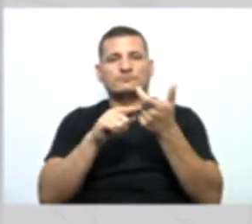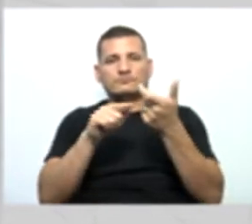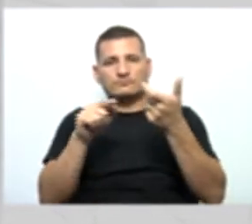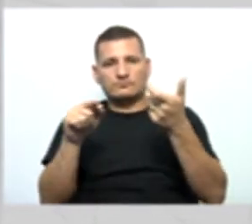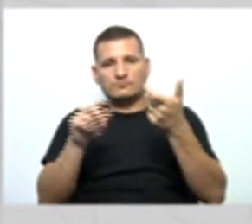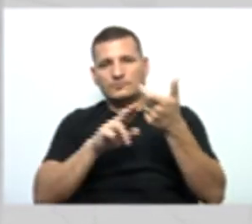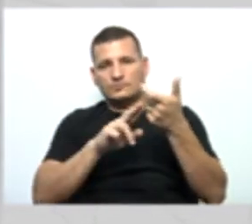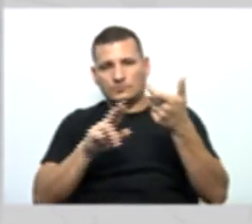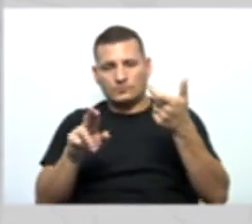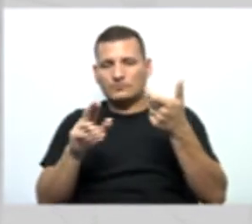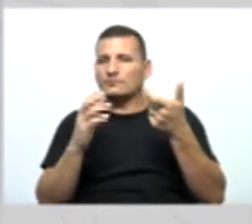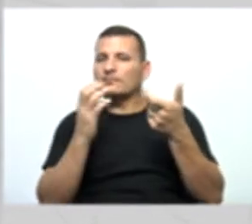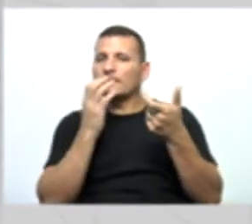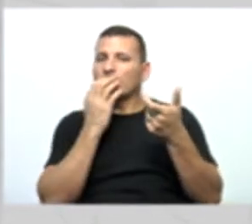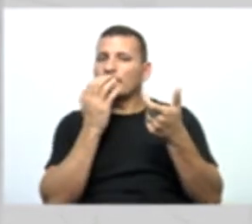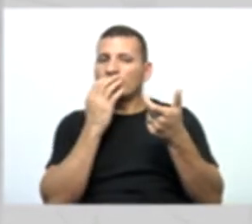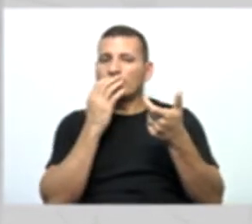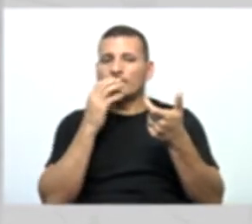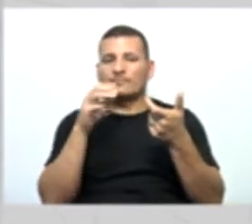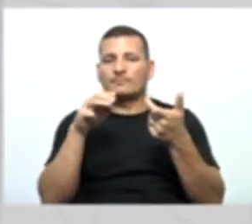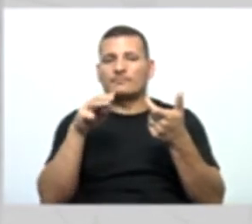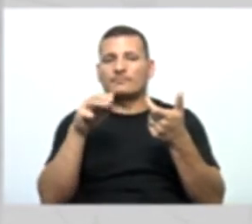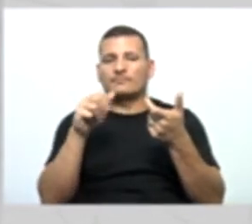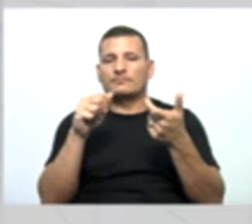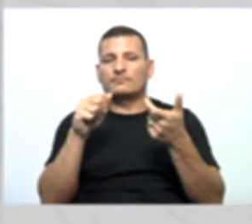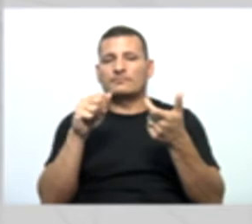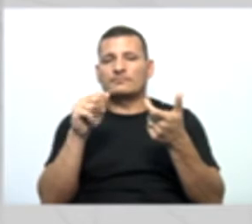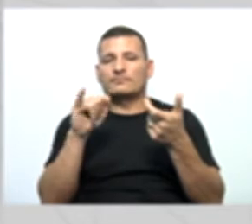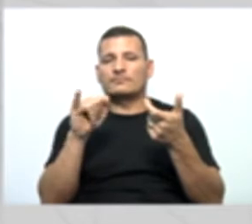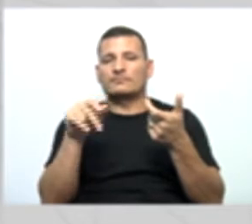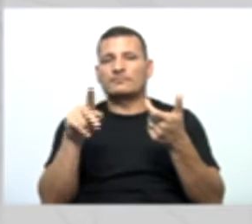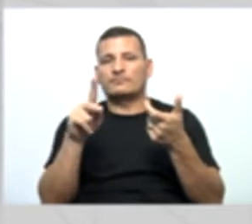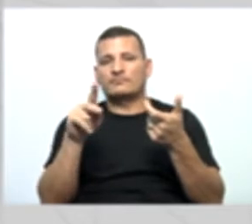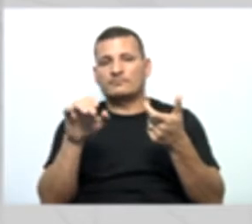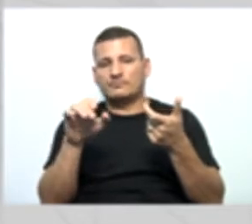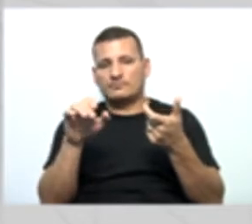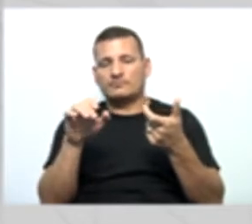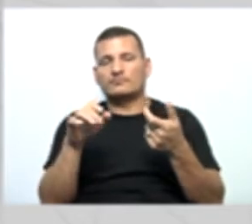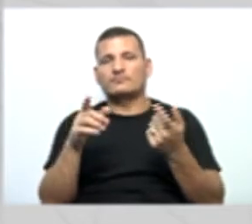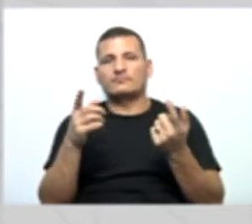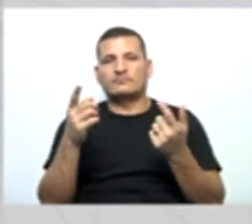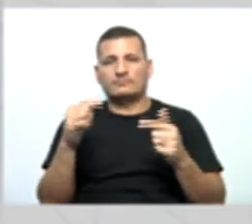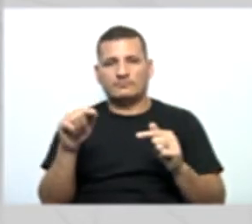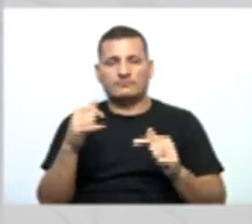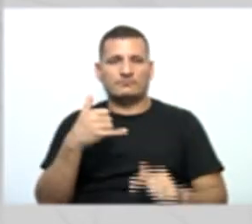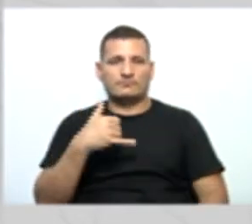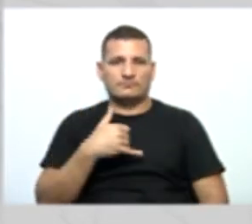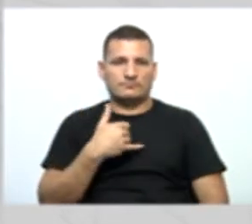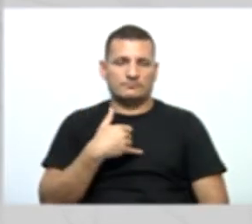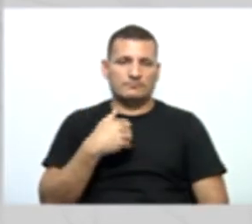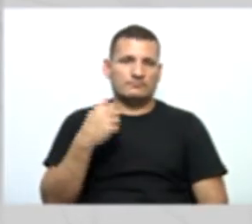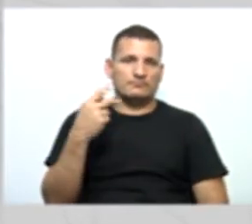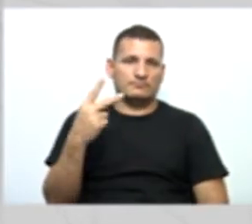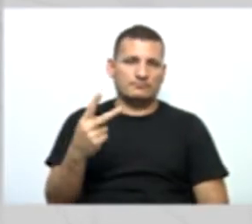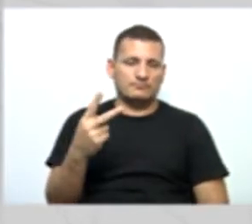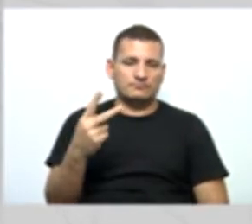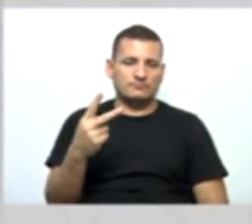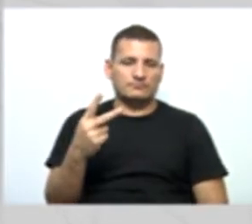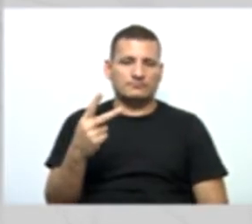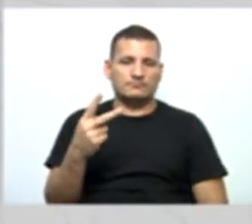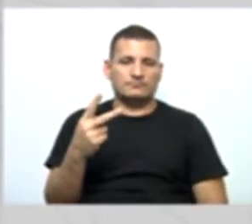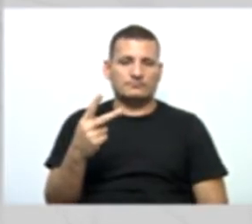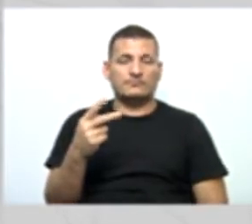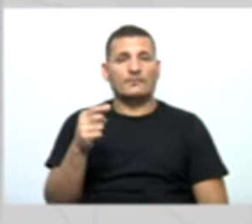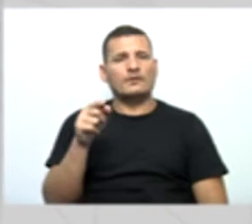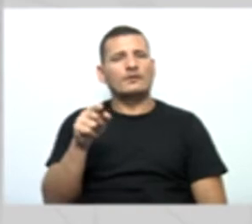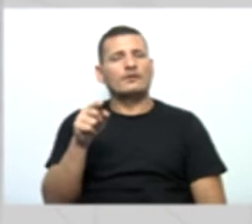Quem aí não tem um cachorro chamado Mike? A idade desse cachorro, vamos dizer que o Mike tem 2 anos. 2 anos. Vamos dizer que